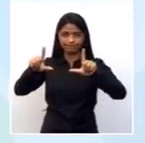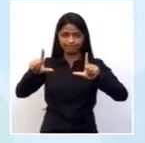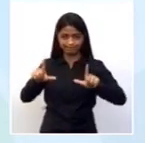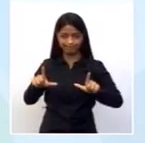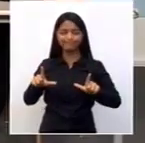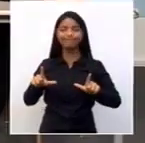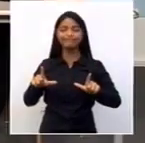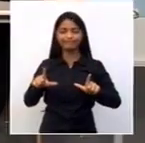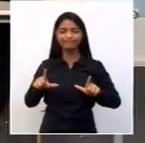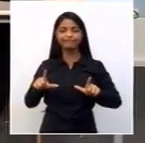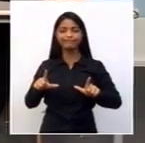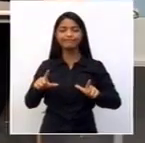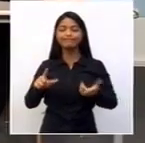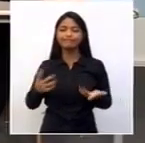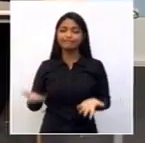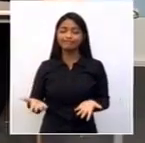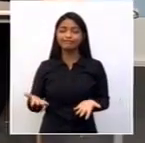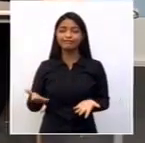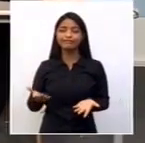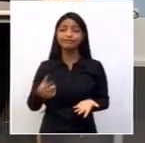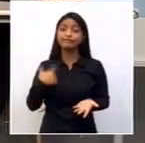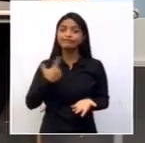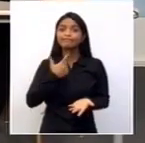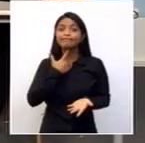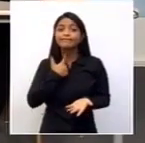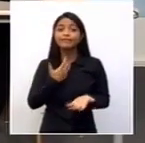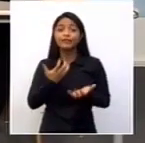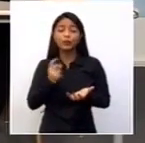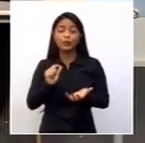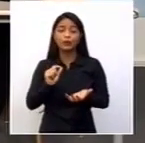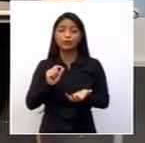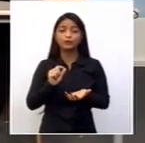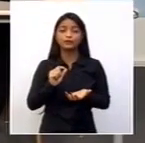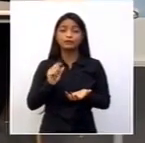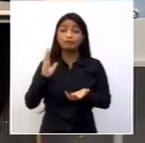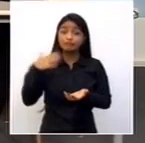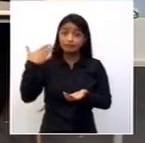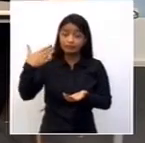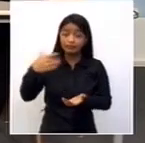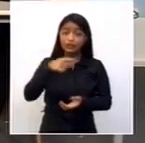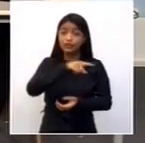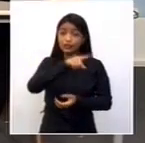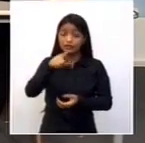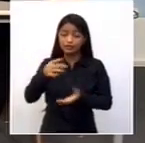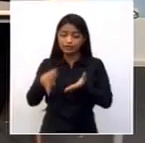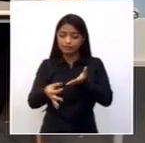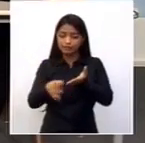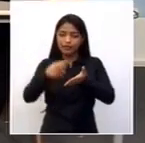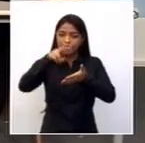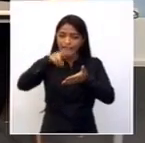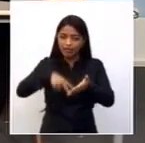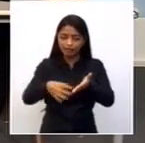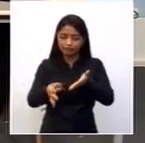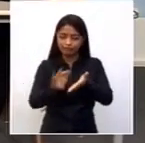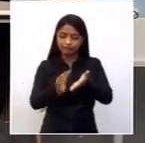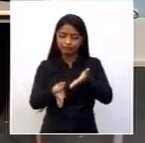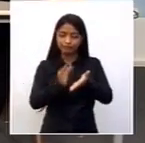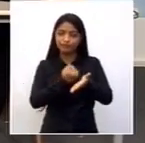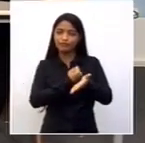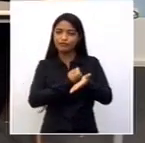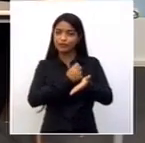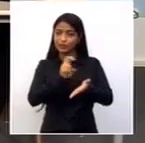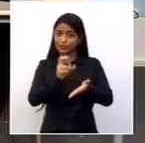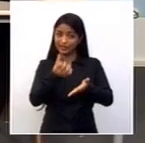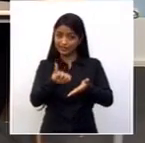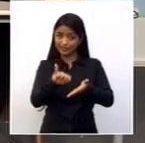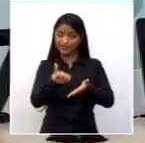nós gostaríamos que, no momento oportuno, vocês fossem até a página 56. O que a gente encontra nessa